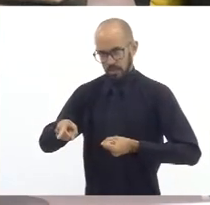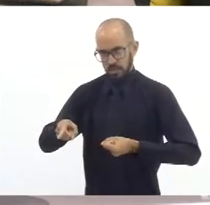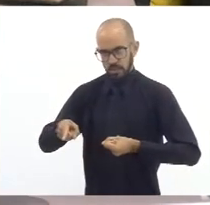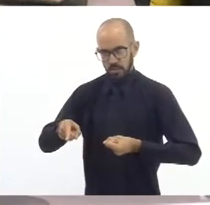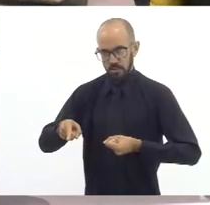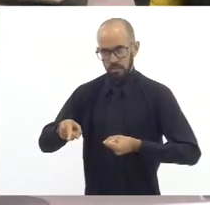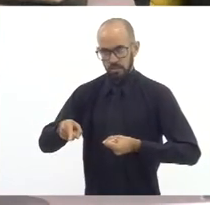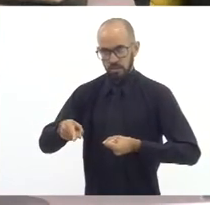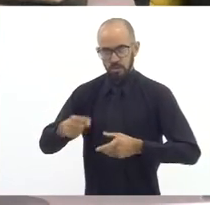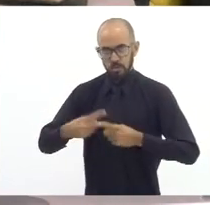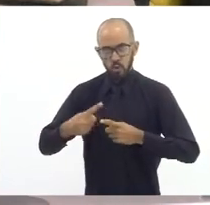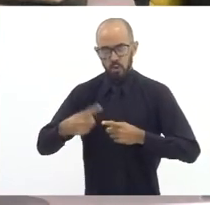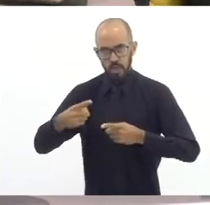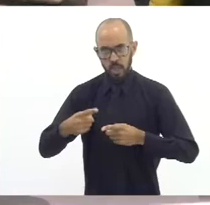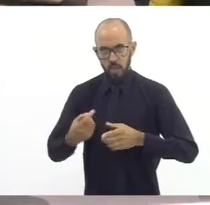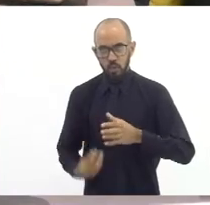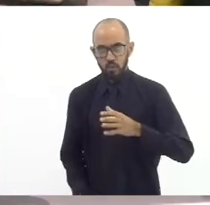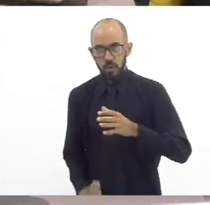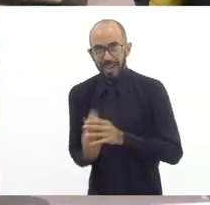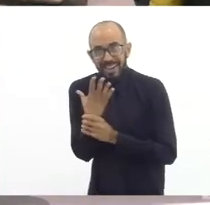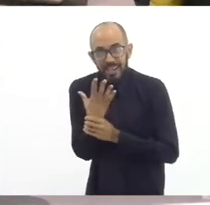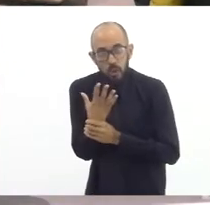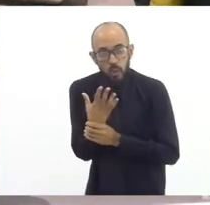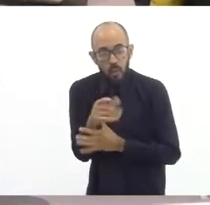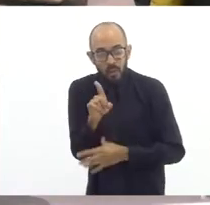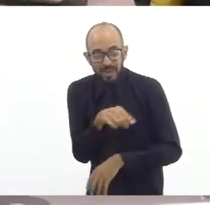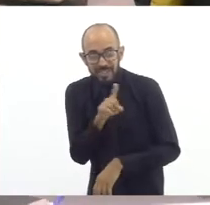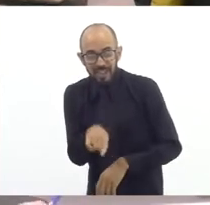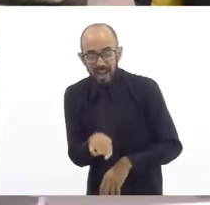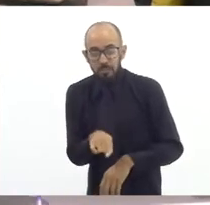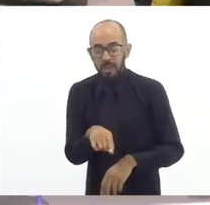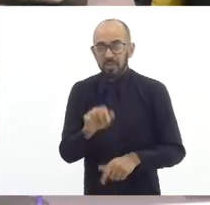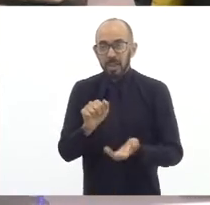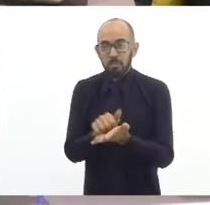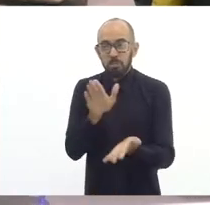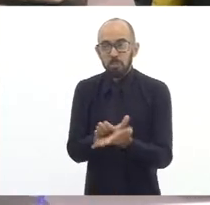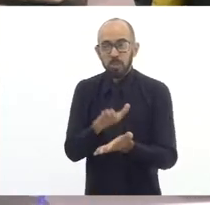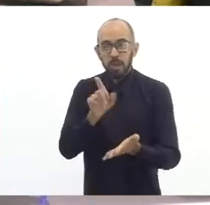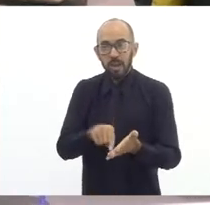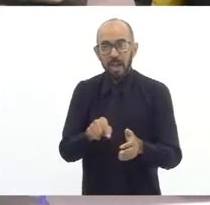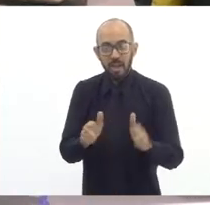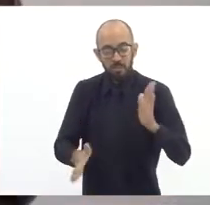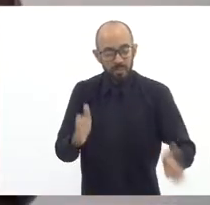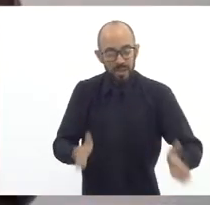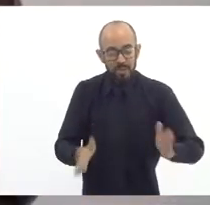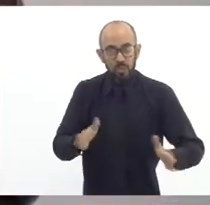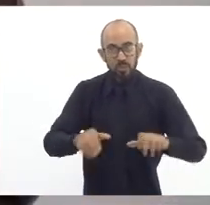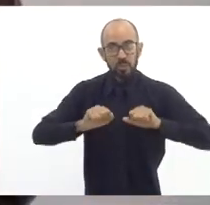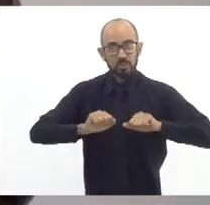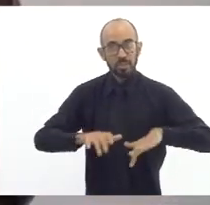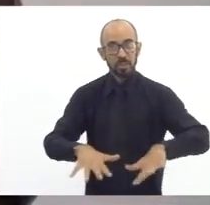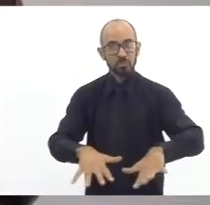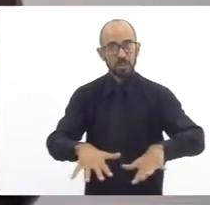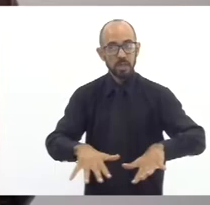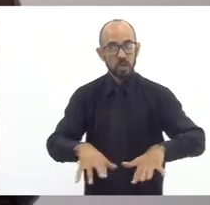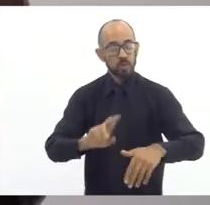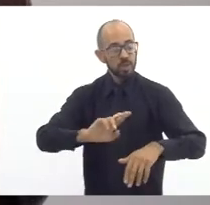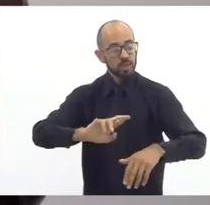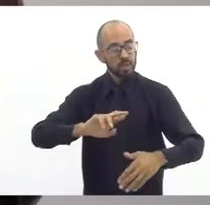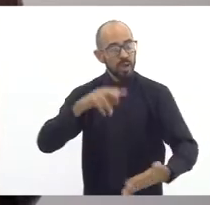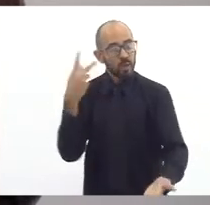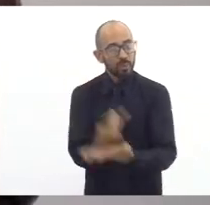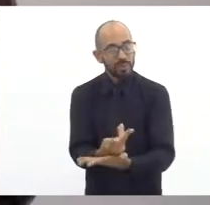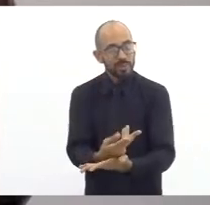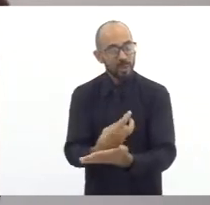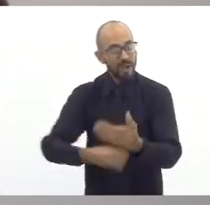inconcebível. O fato gerador da suspensão da multa foi a questão da calamidade. Agora, o que aconteceu há anos